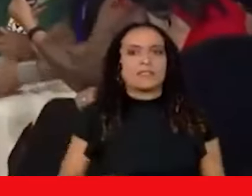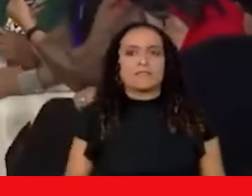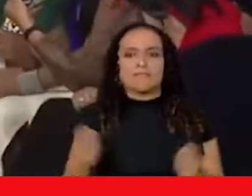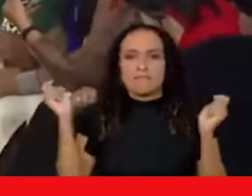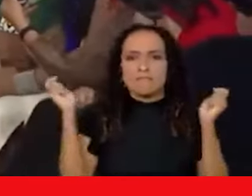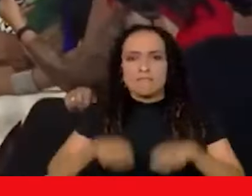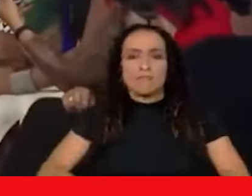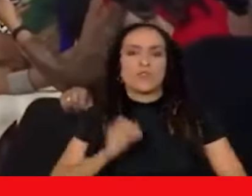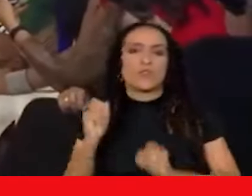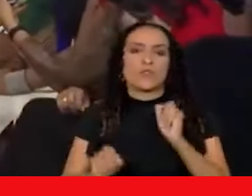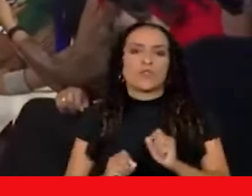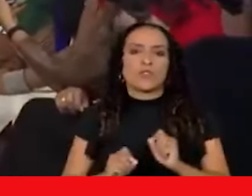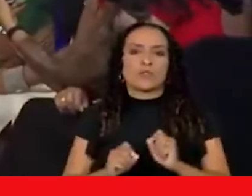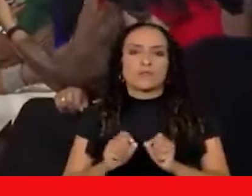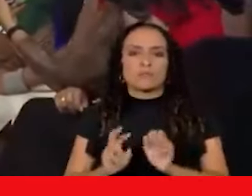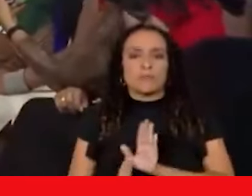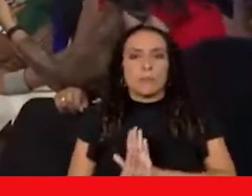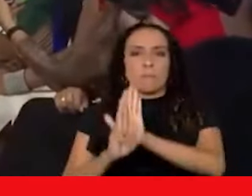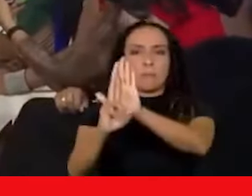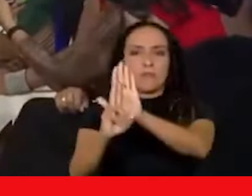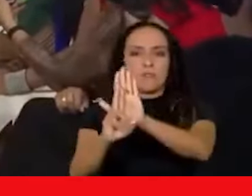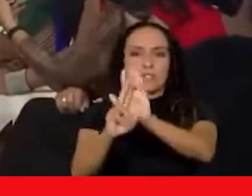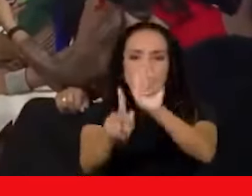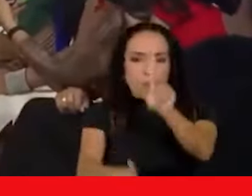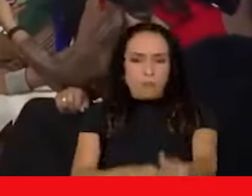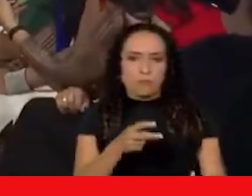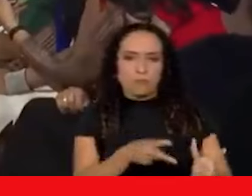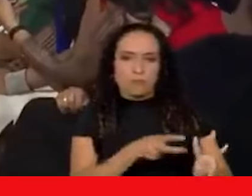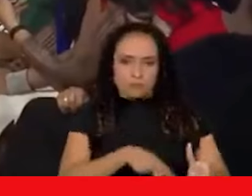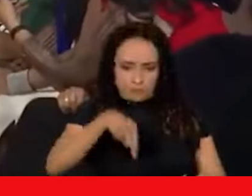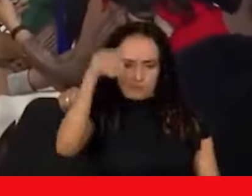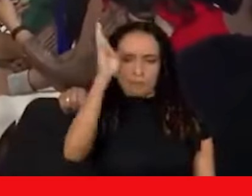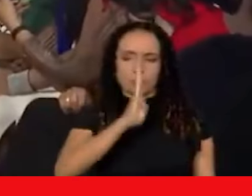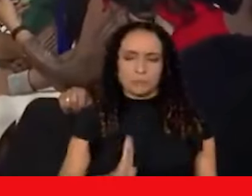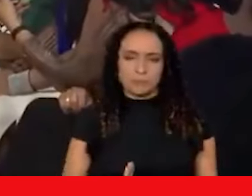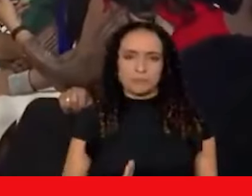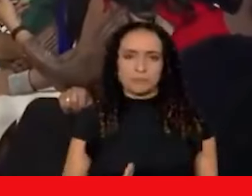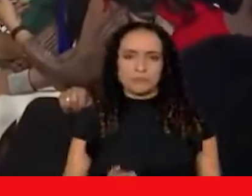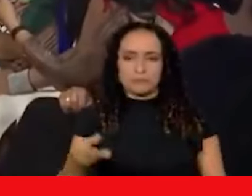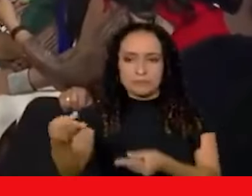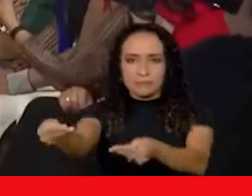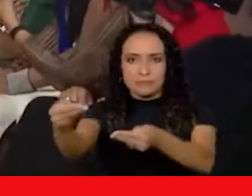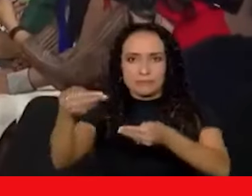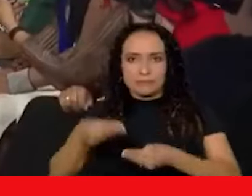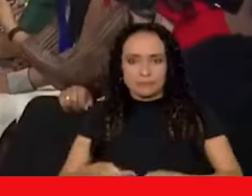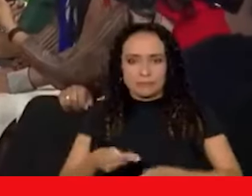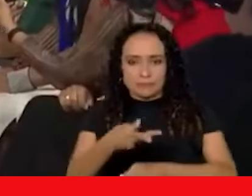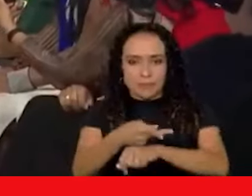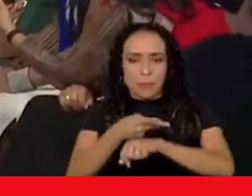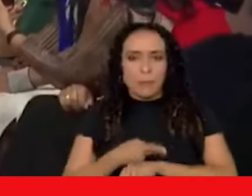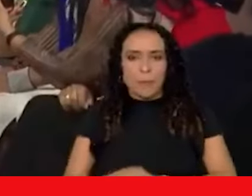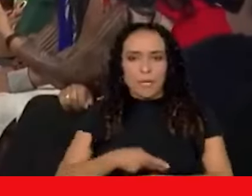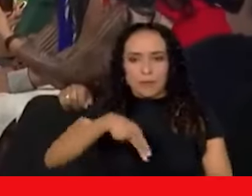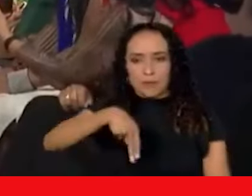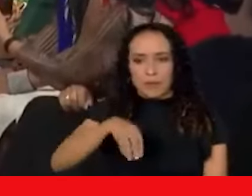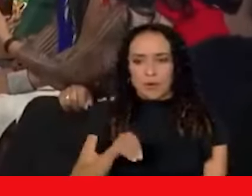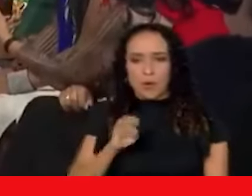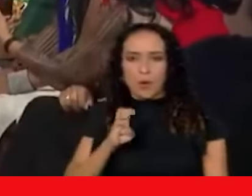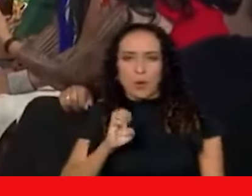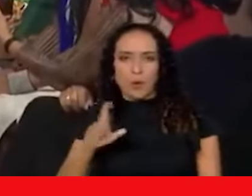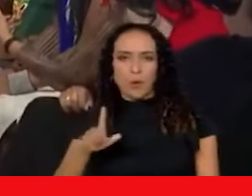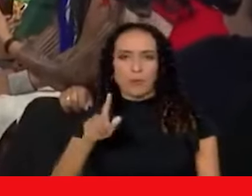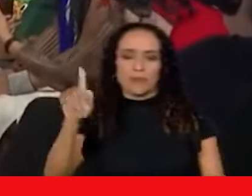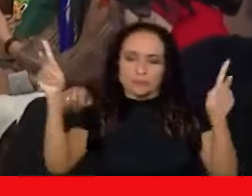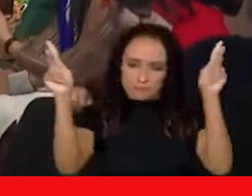possa, representando o povo indígena brasileiro, receber o Prêmio Nobel da Paz.